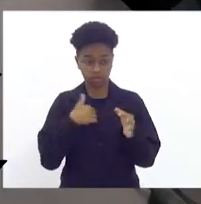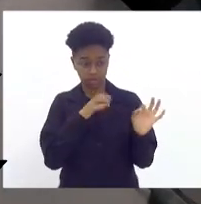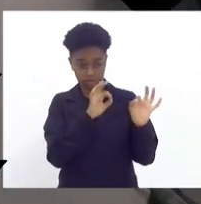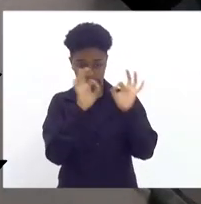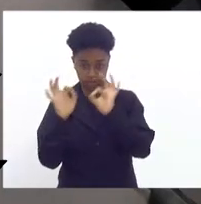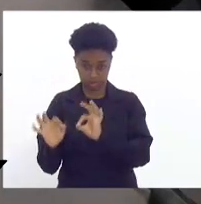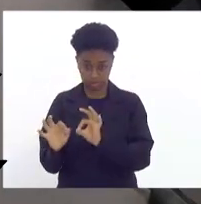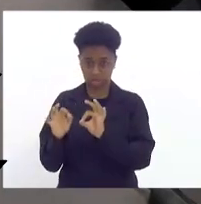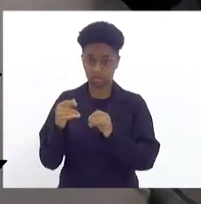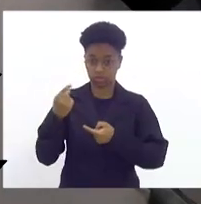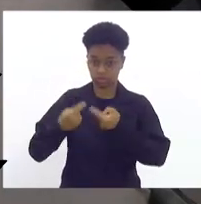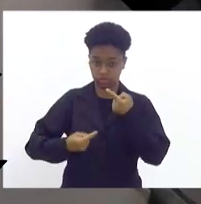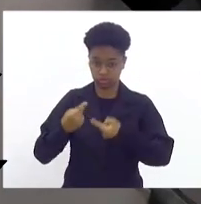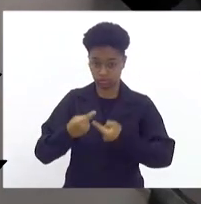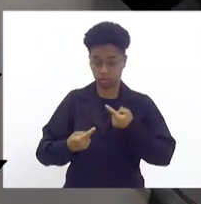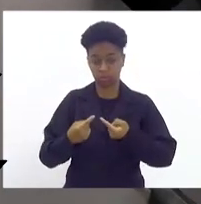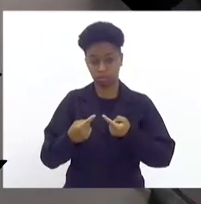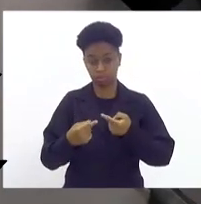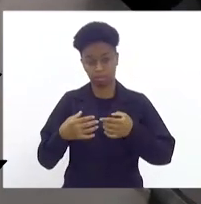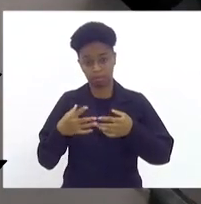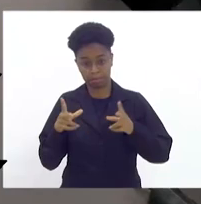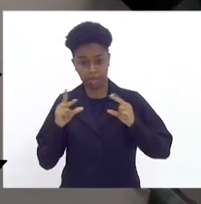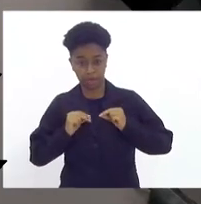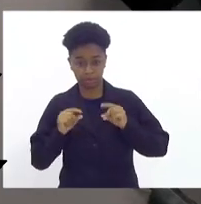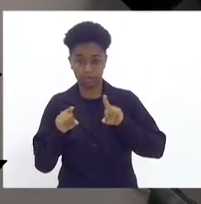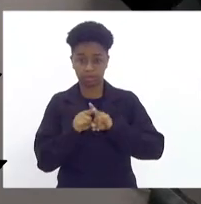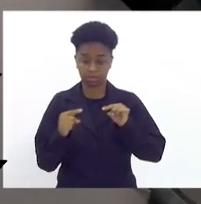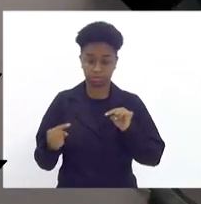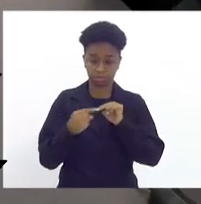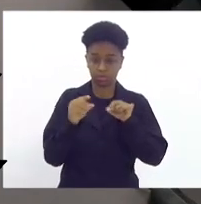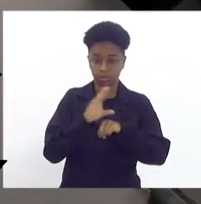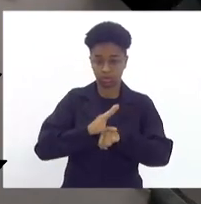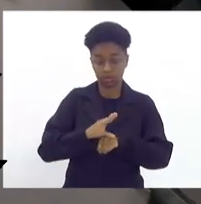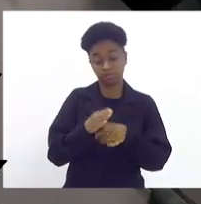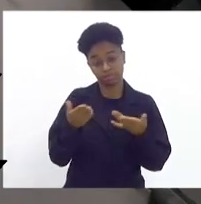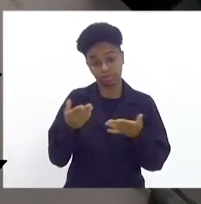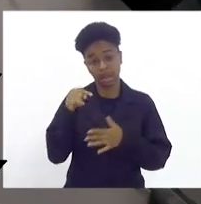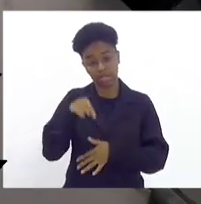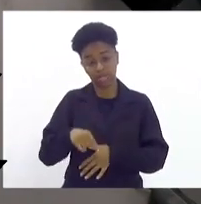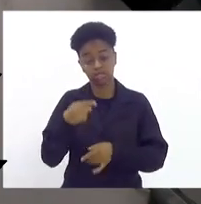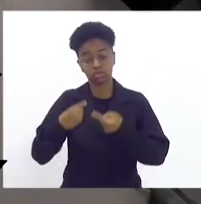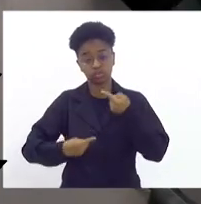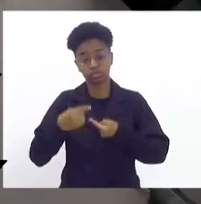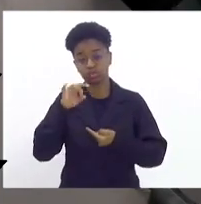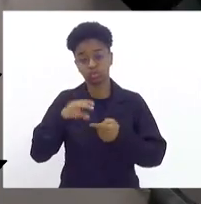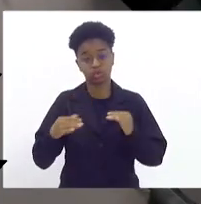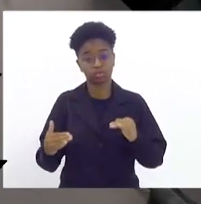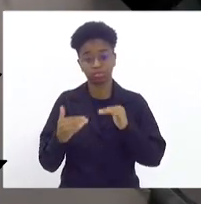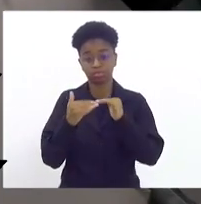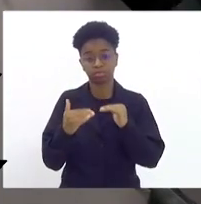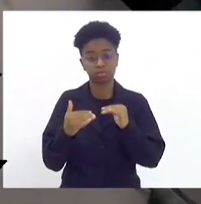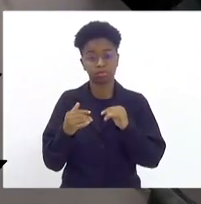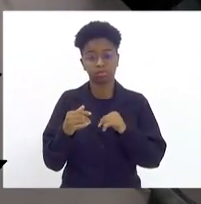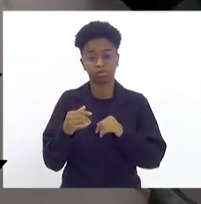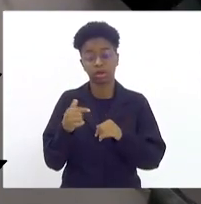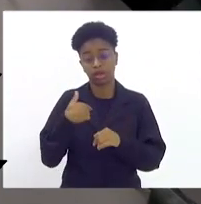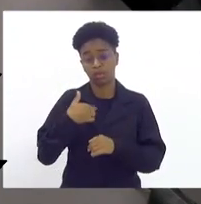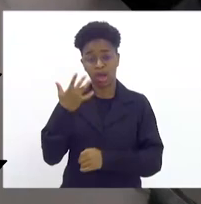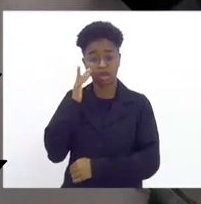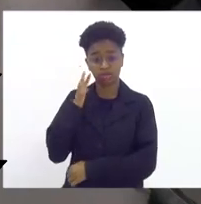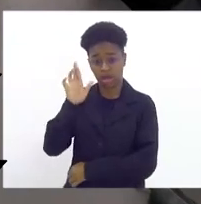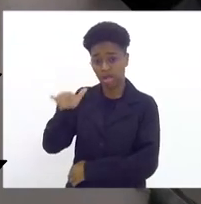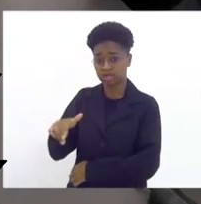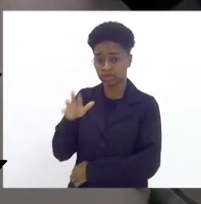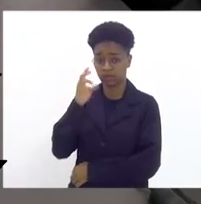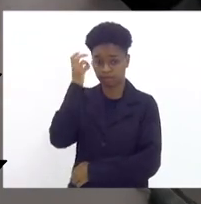e da constitucionalidade. E aqui a gente só discute a constitucionalidade, né? Então, eu acho que realmente tem razão a deputada